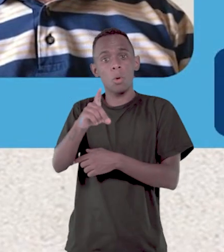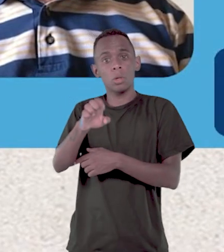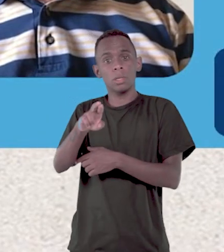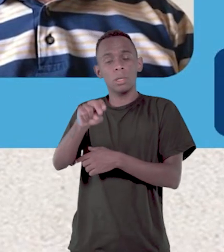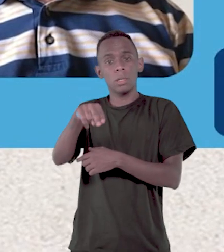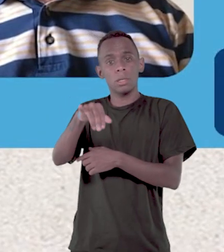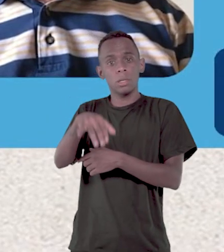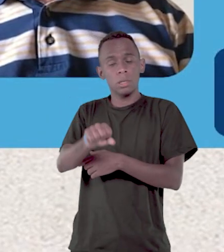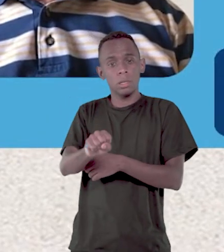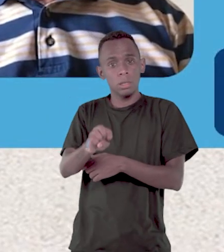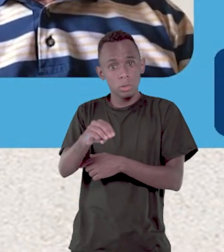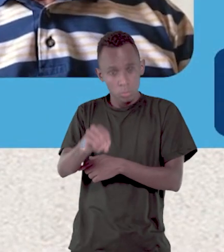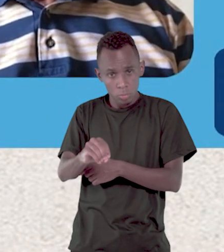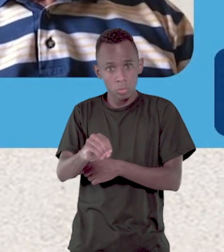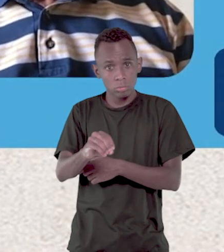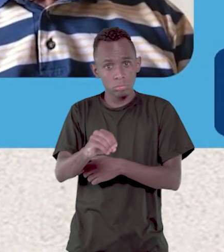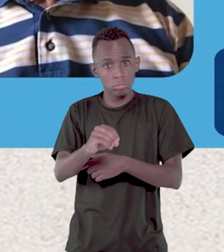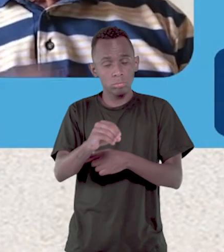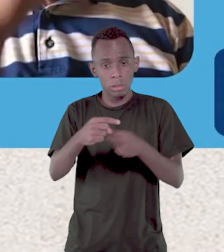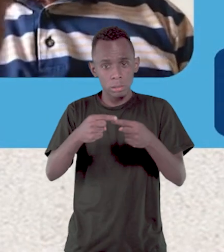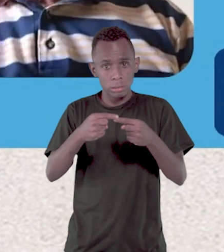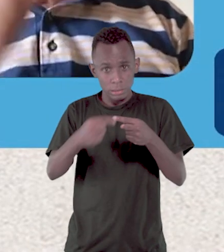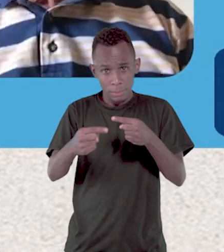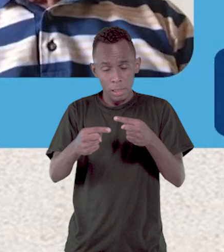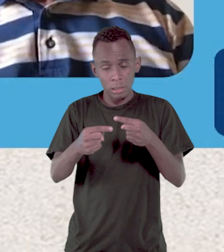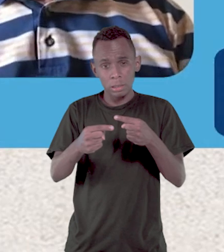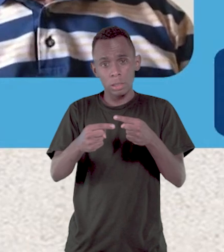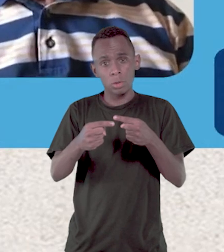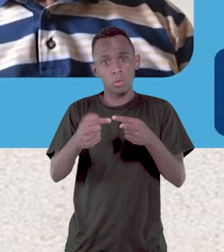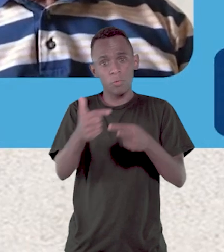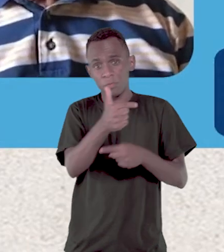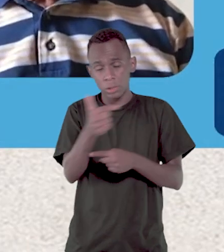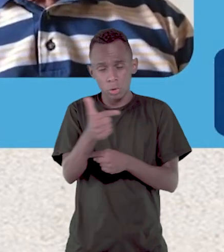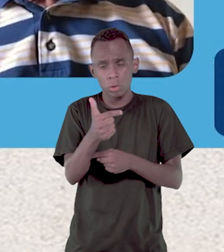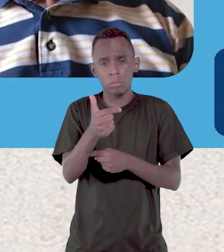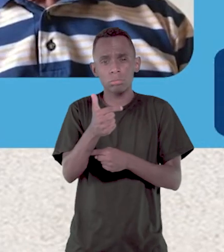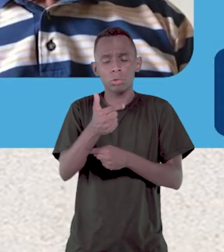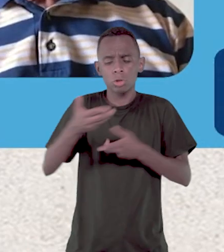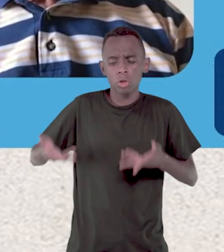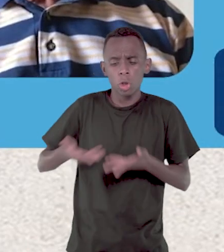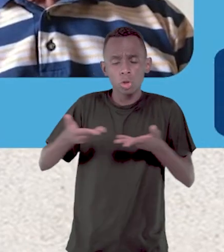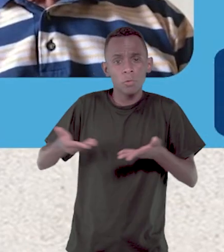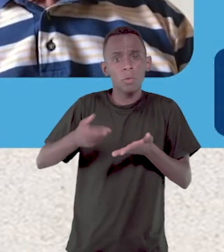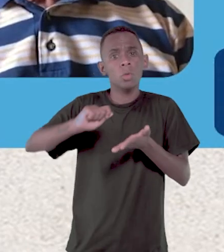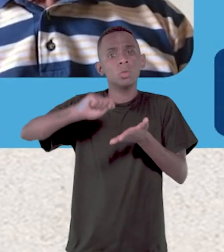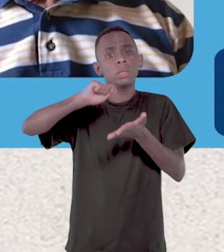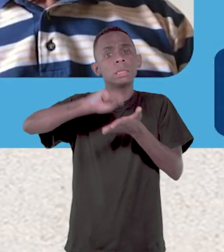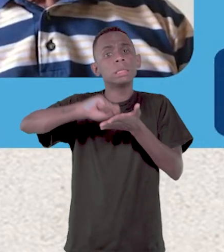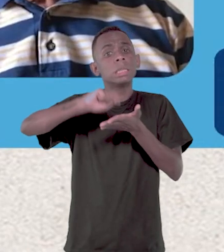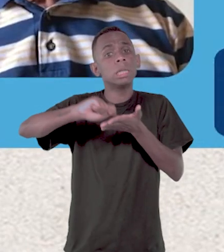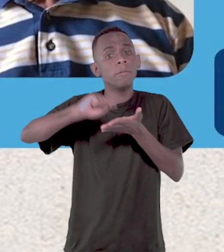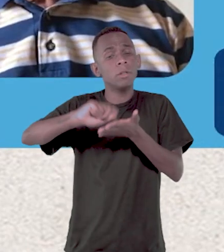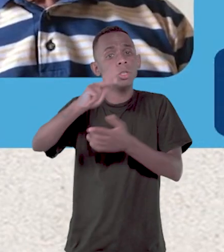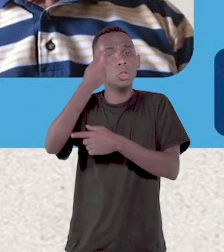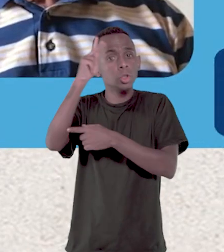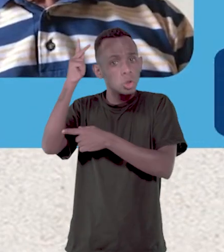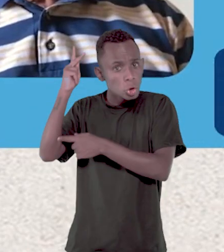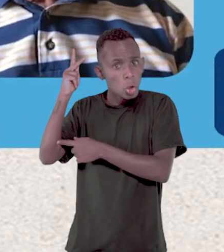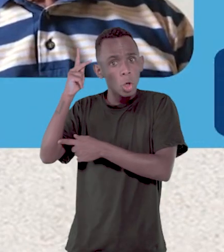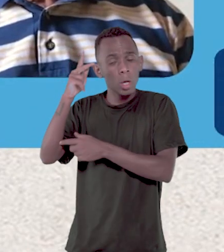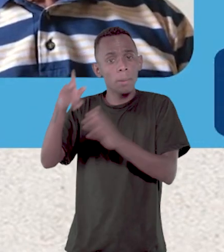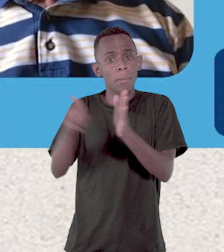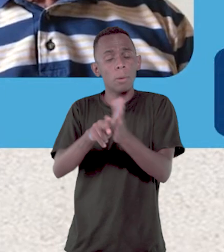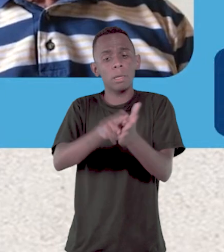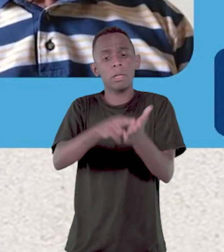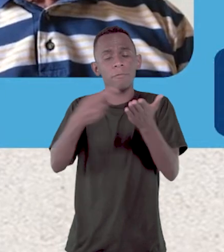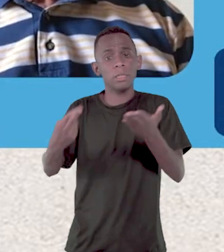A questão do centenário da Semana de 22, que motivou você a escrever a história